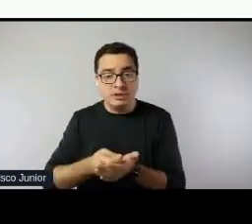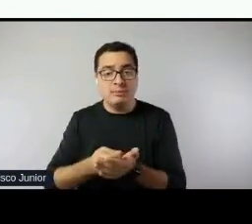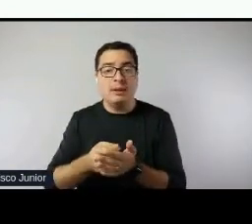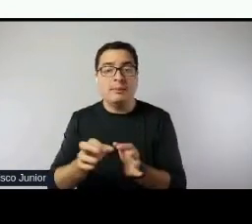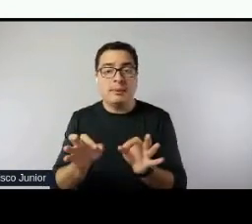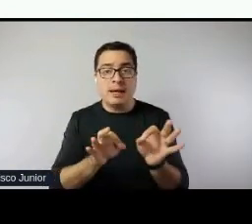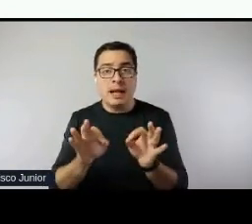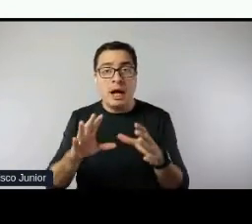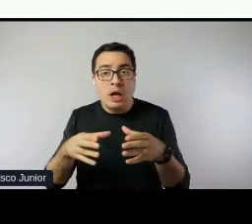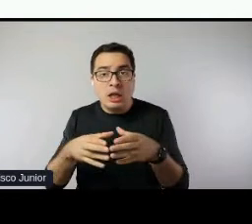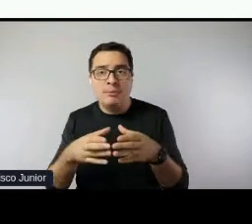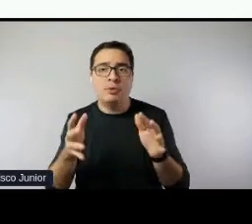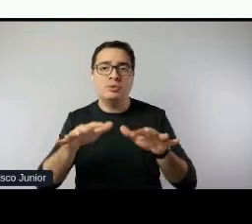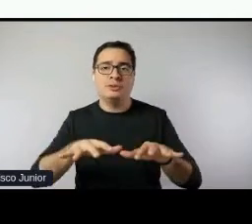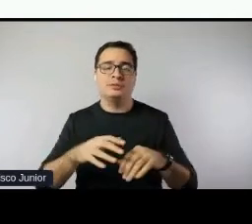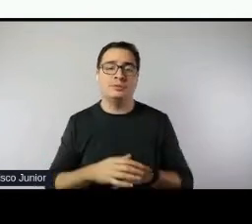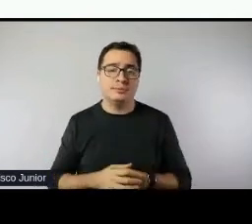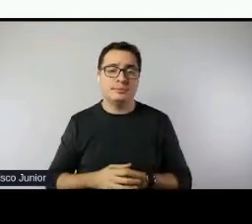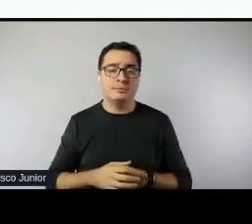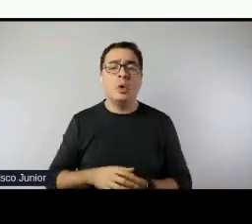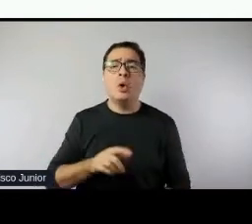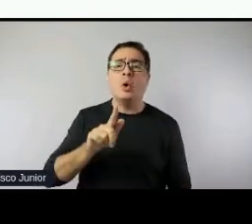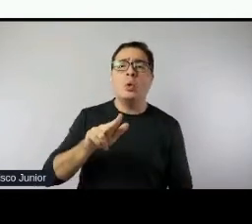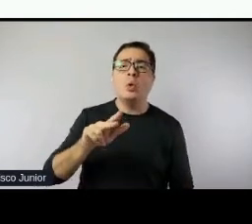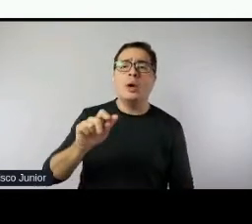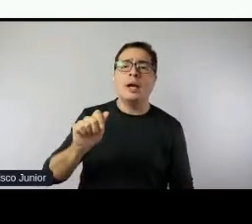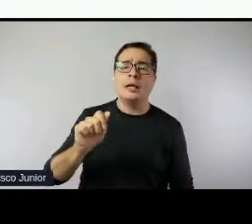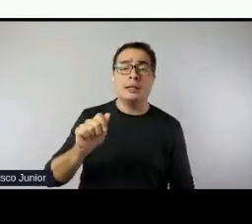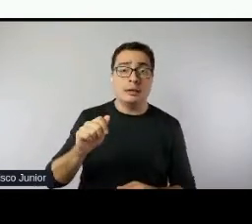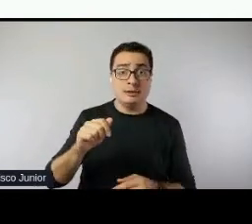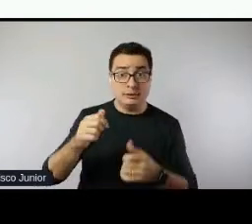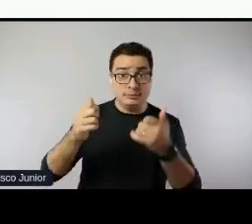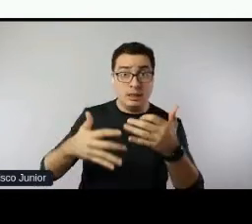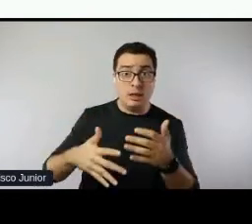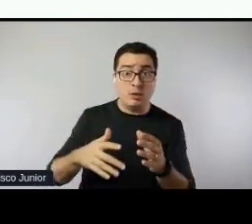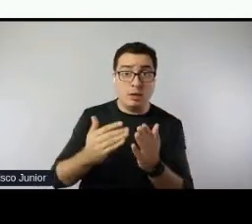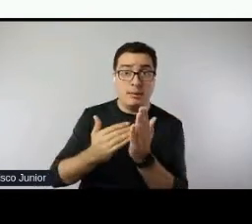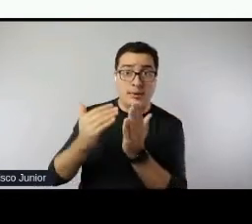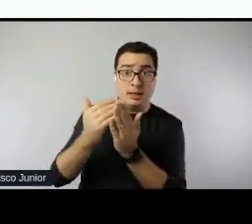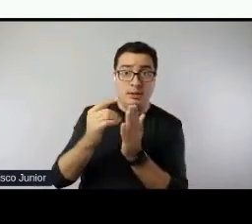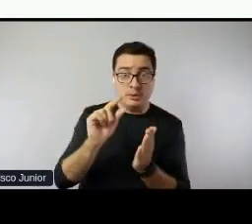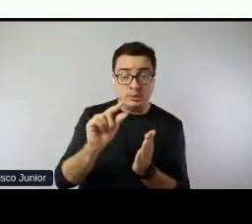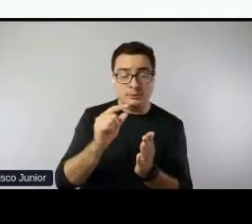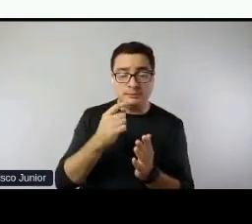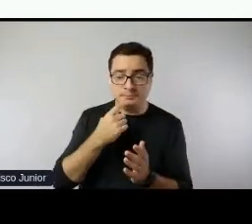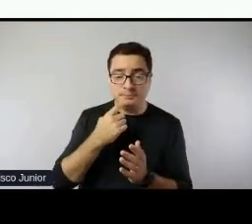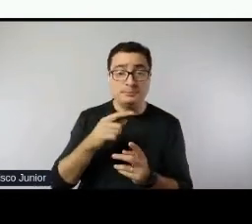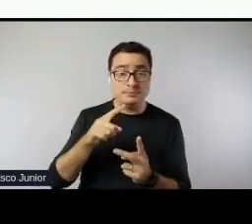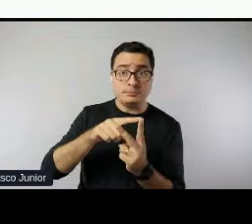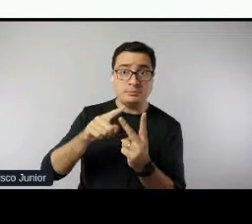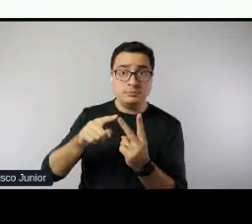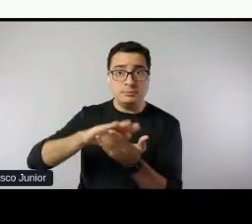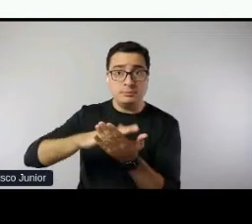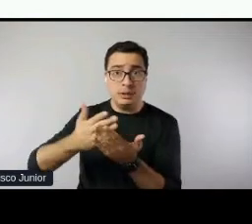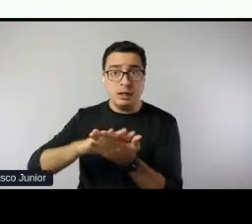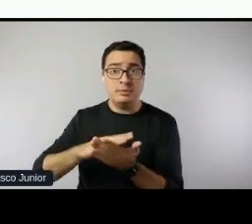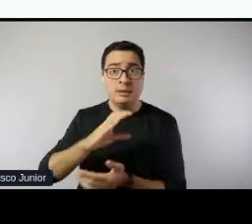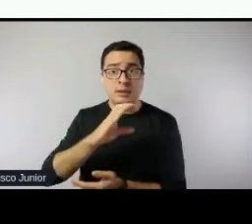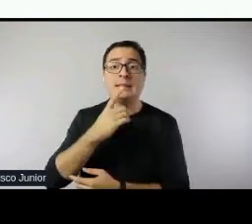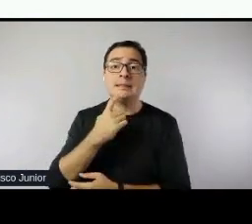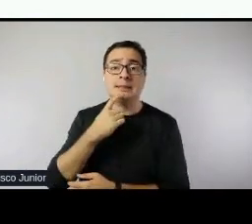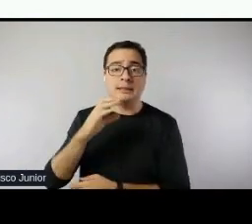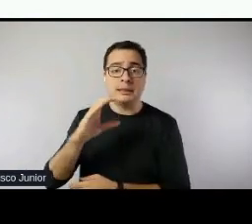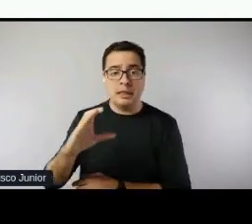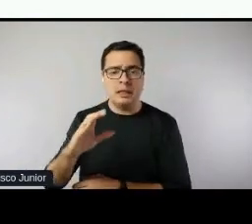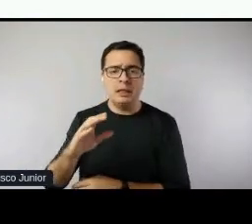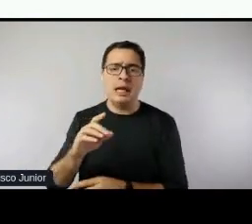time inclusivo. Ô, Guga, e aí, completando um pouquinho, né? A gente tem 2 intérpretes de Libras na CIT que atendem